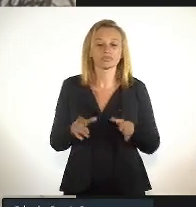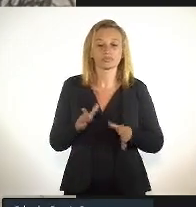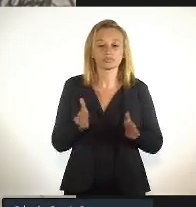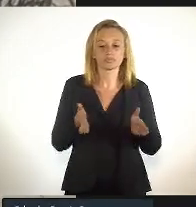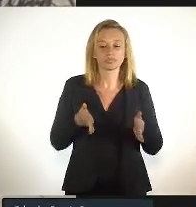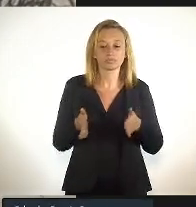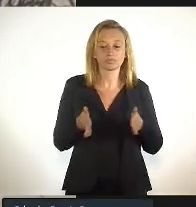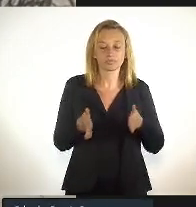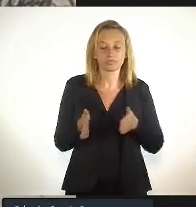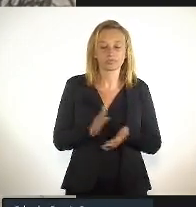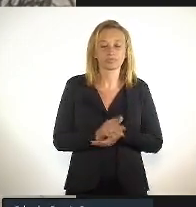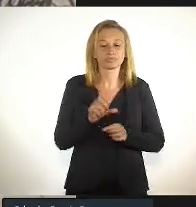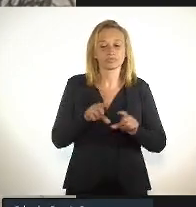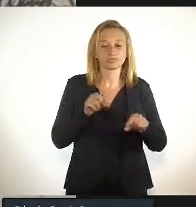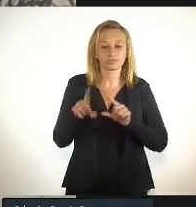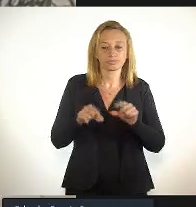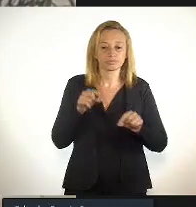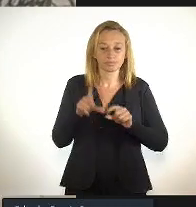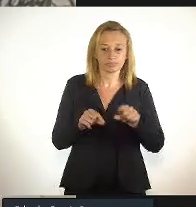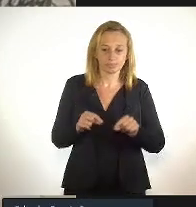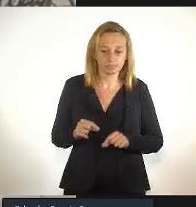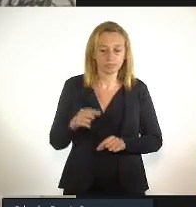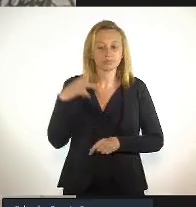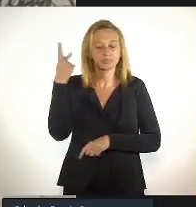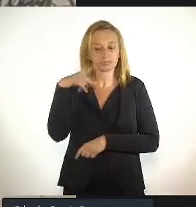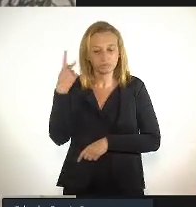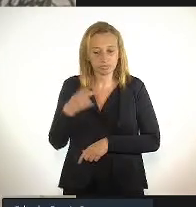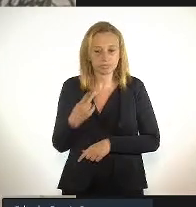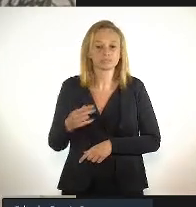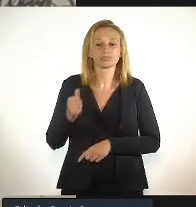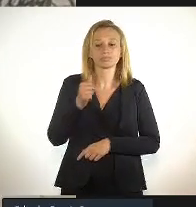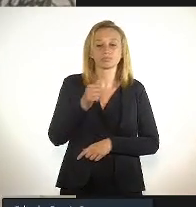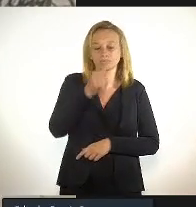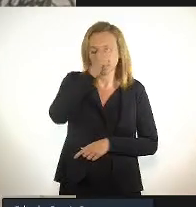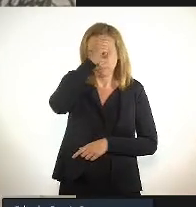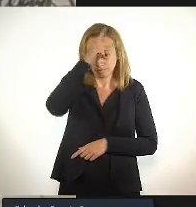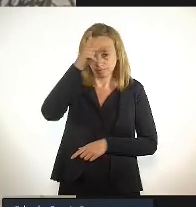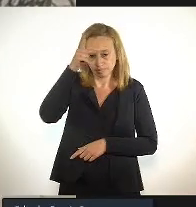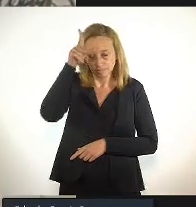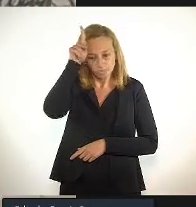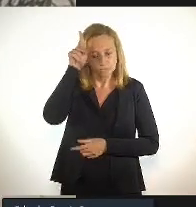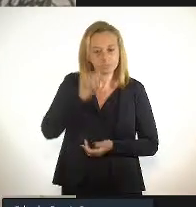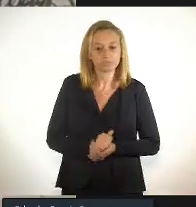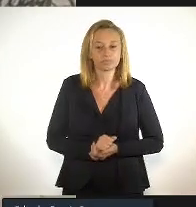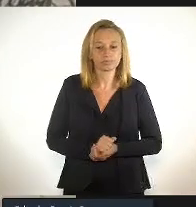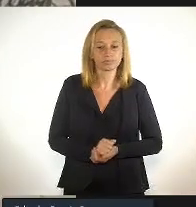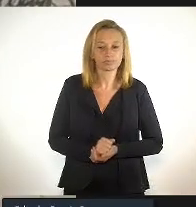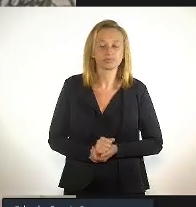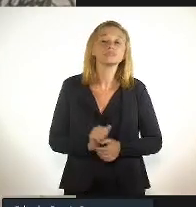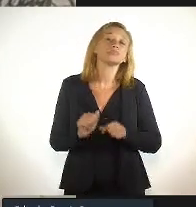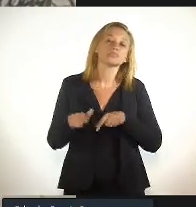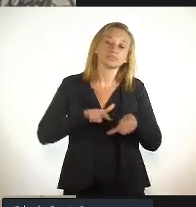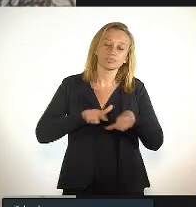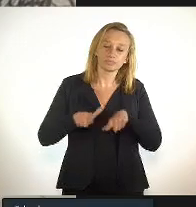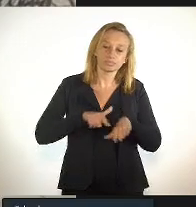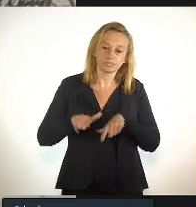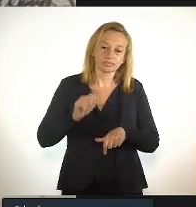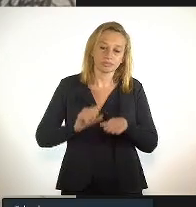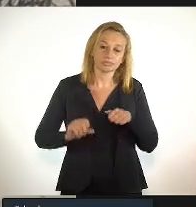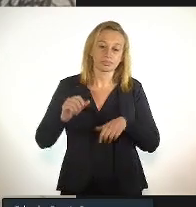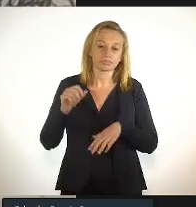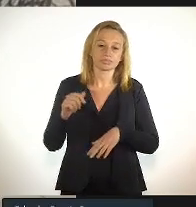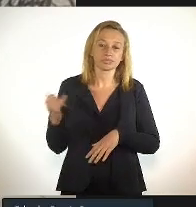escolha dos parlamentares e das parlamentares que farão um trabalho